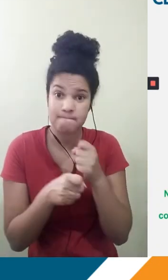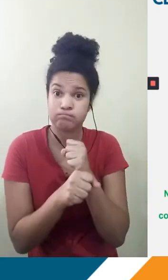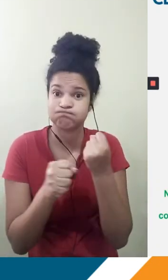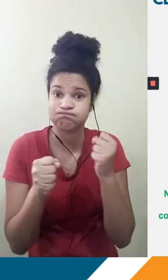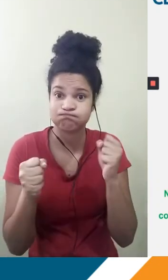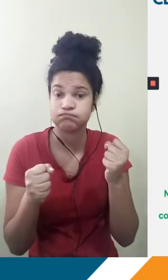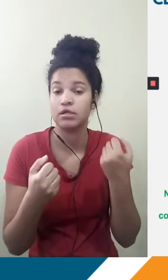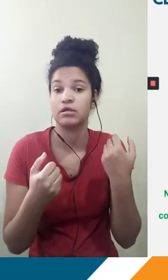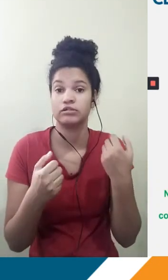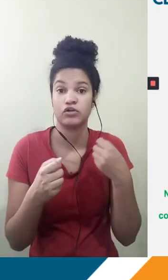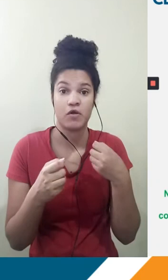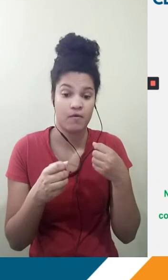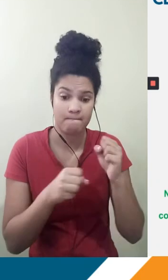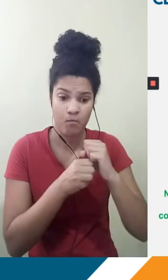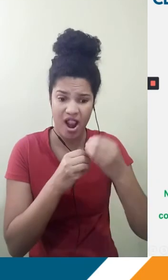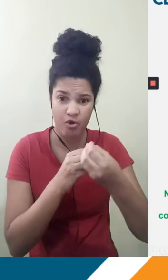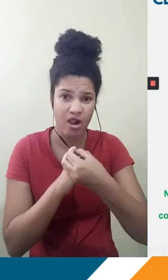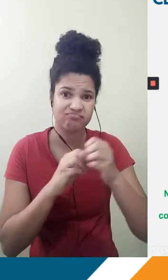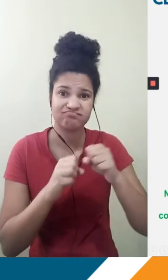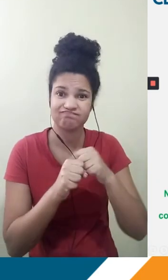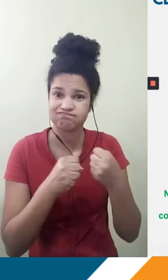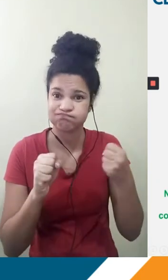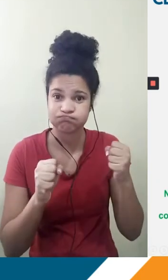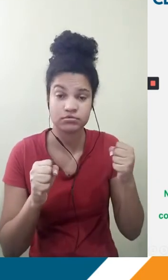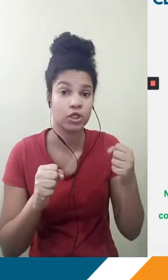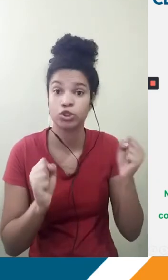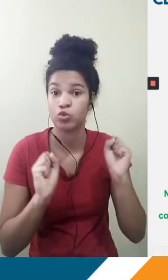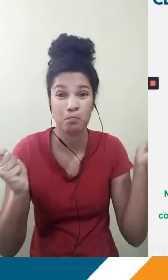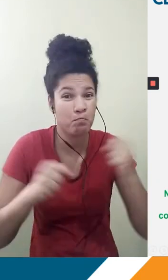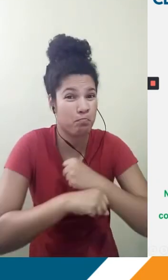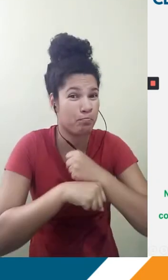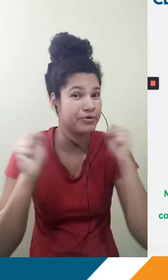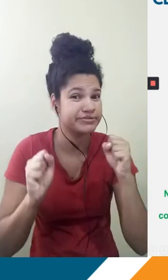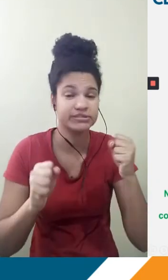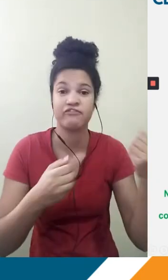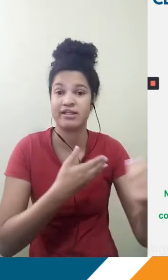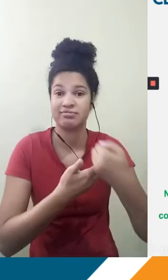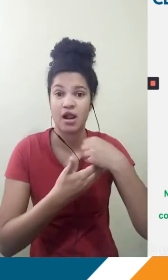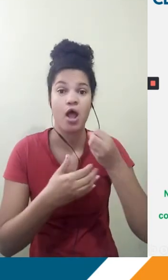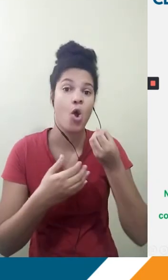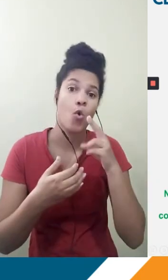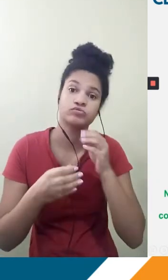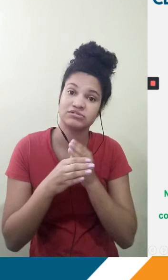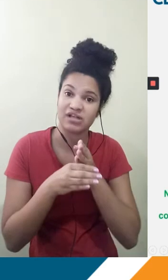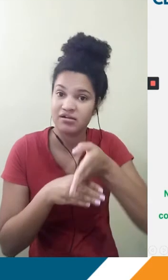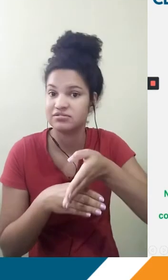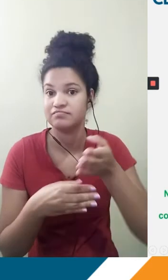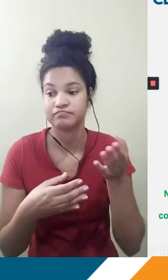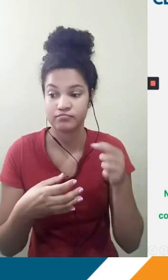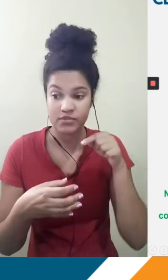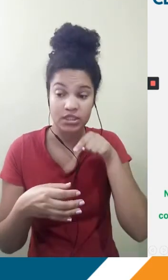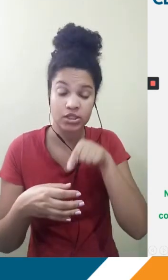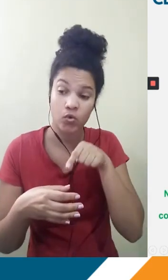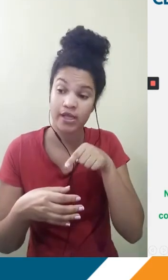possível entrar ou sair de uma célula por causa de uma ação específica de uma determinada proteína de membrana, então elas entram em grande